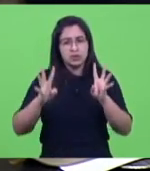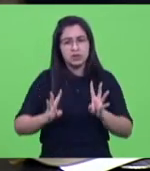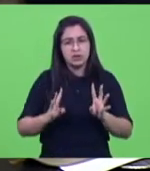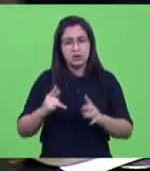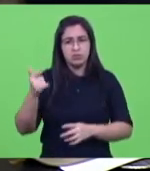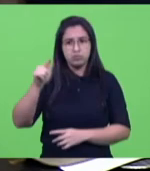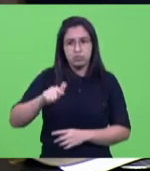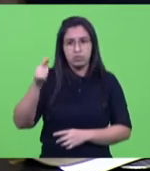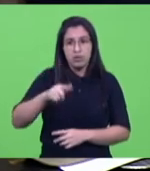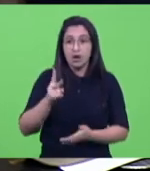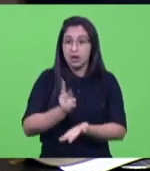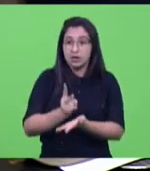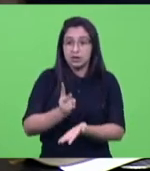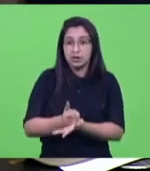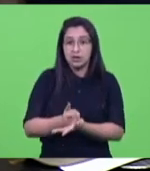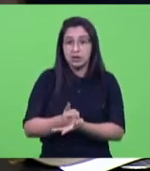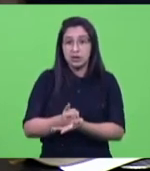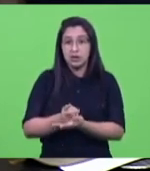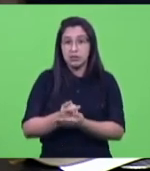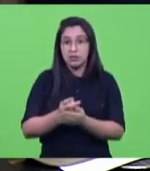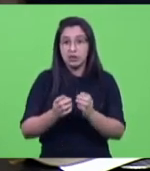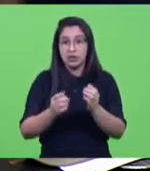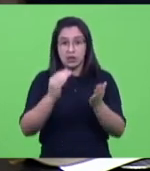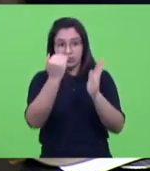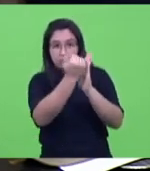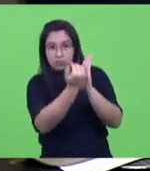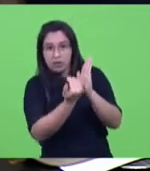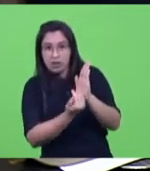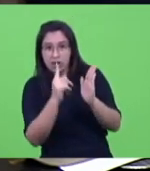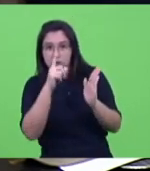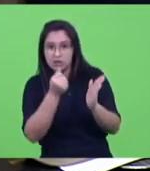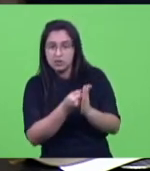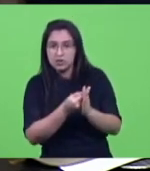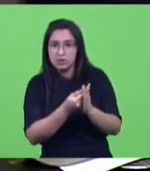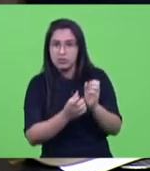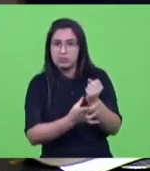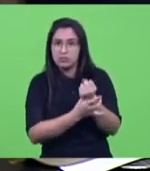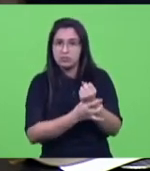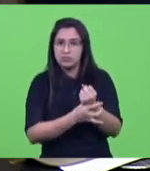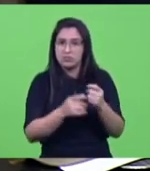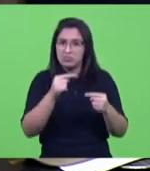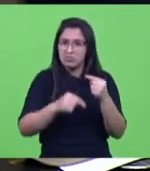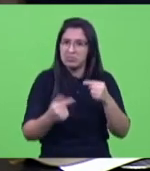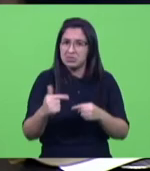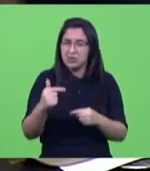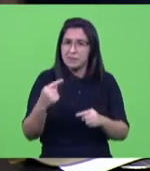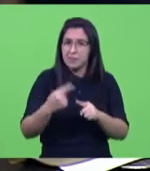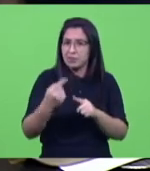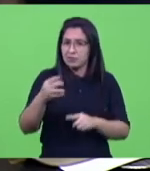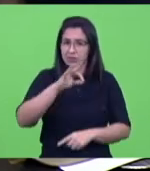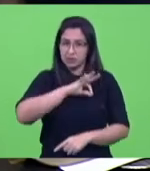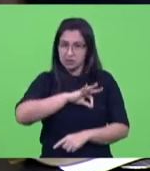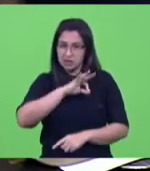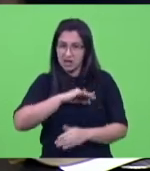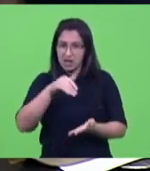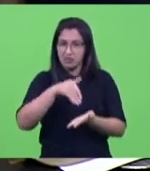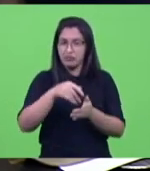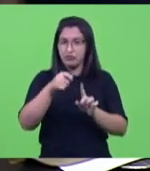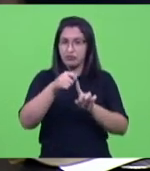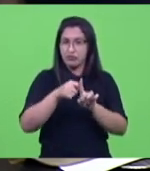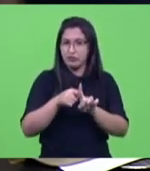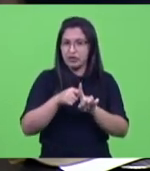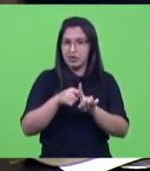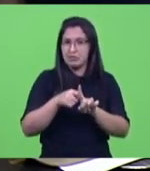não faz sentido essas medidas? Por que vocês não ouvem? Só porque tem um salário garantido no final do mês? Só porque vocês não têm risco? É